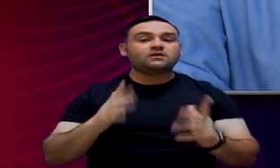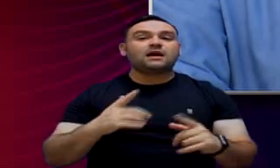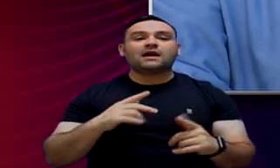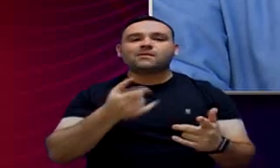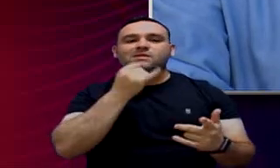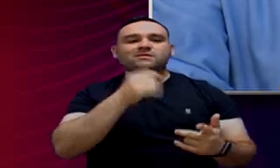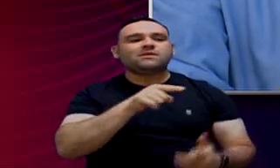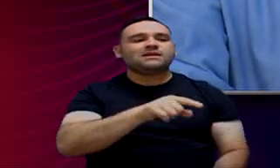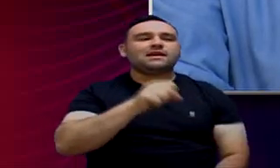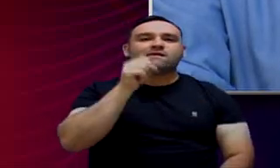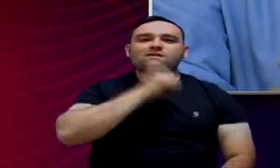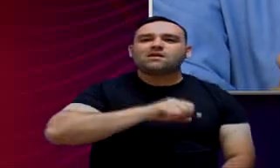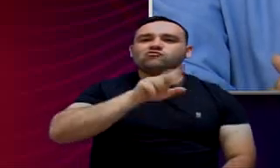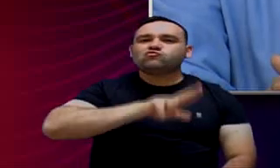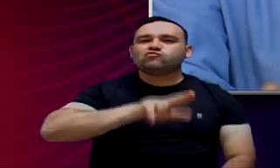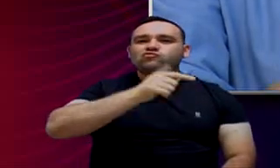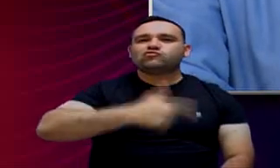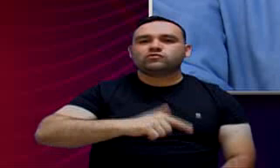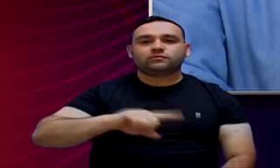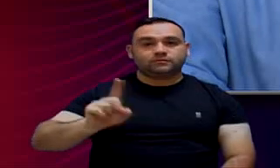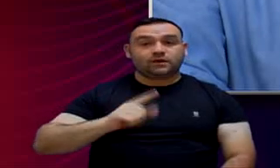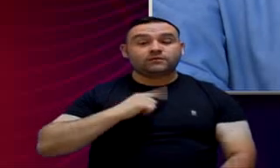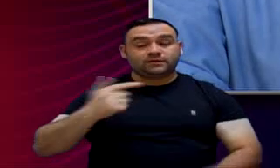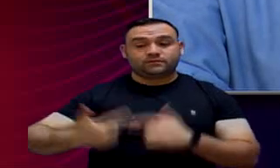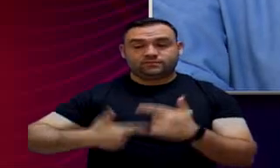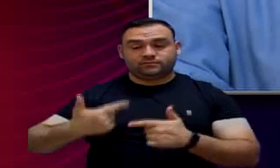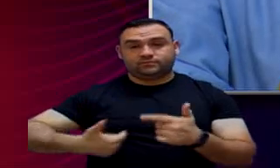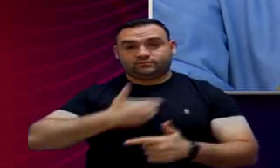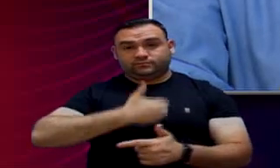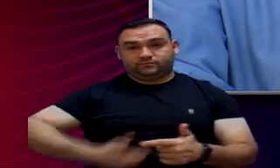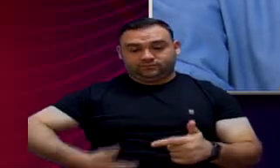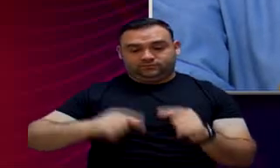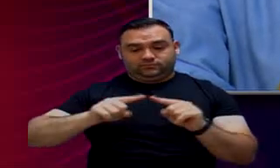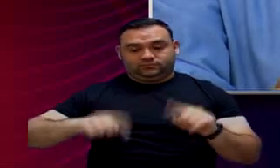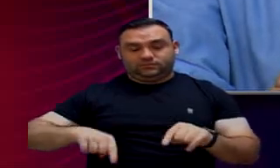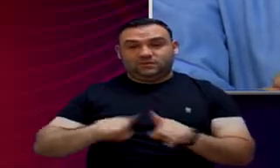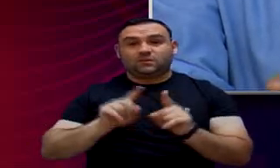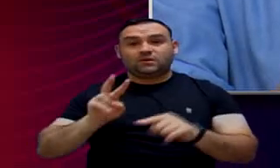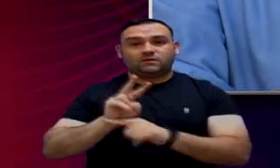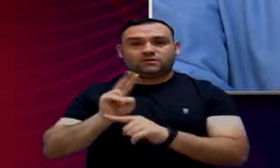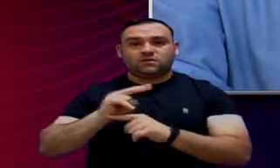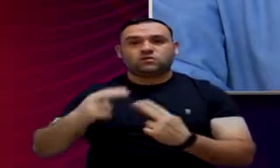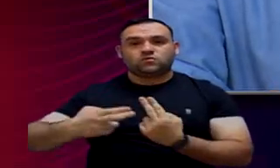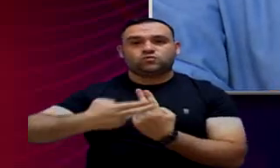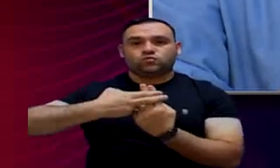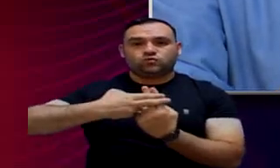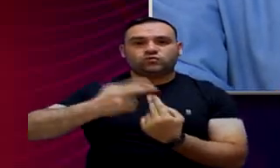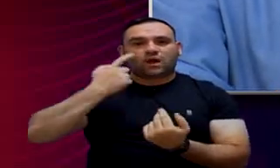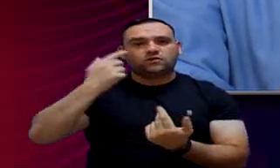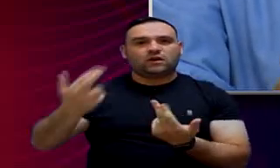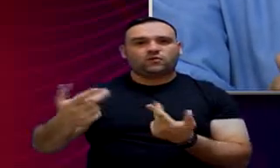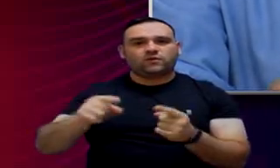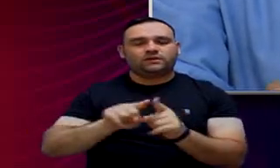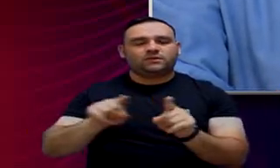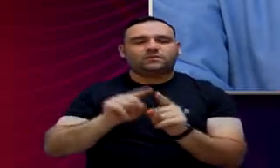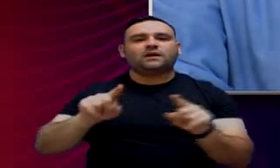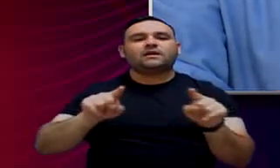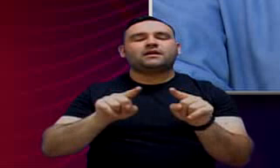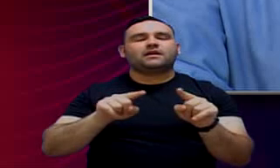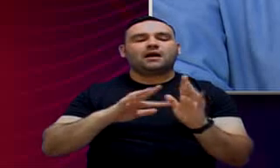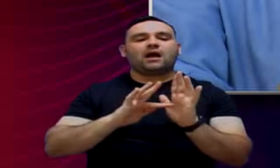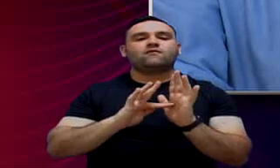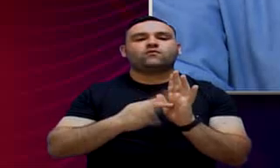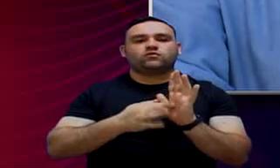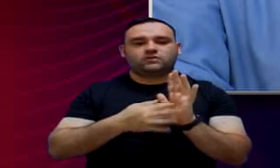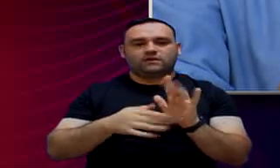não sucatear nós temos já isso no serviço público tanto é que eu sou uma defensora do SUS acho que o senhor também a funserv ela